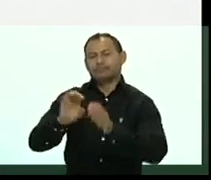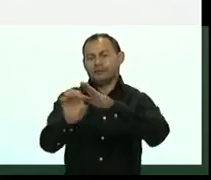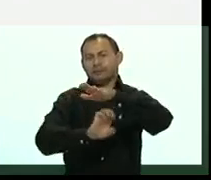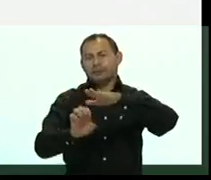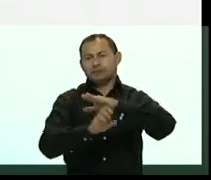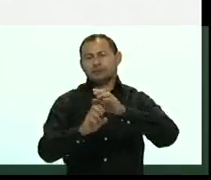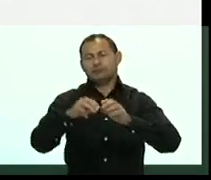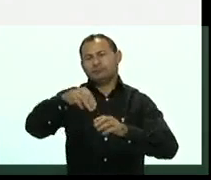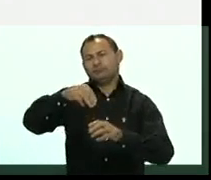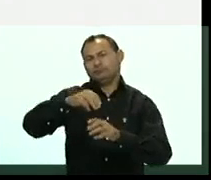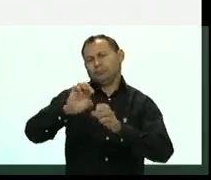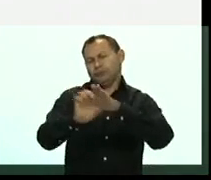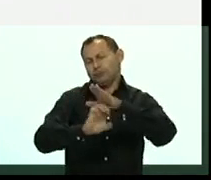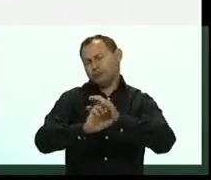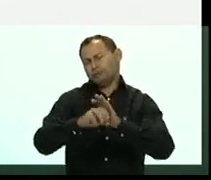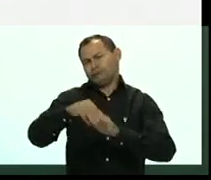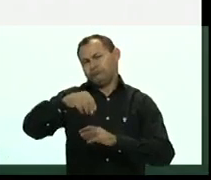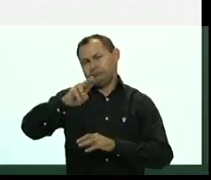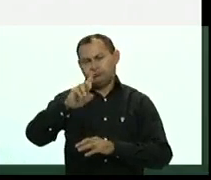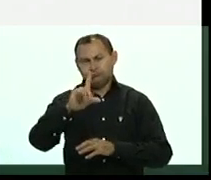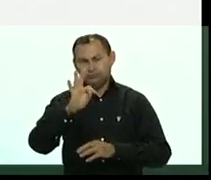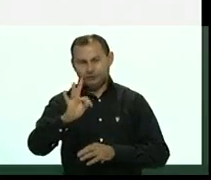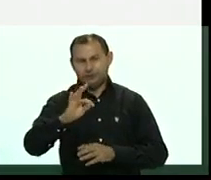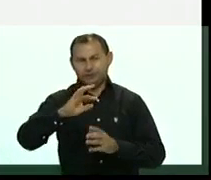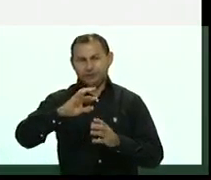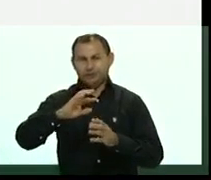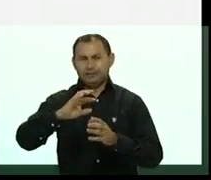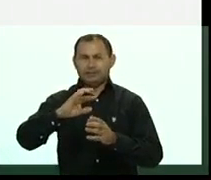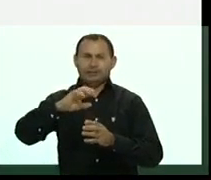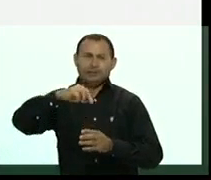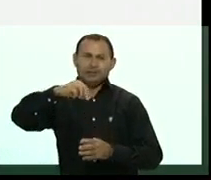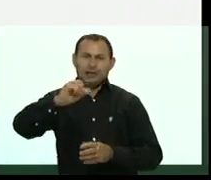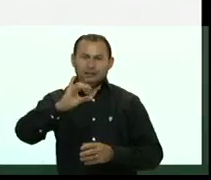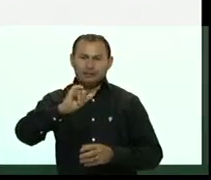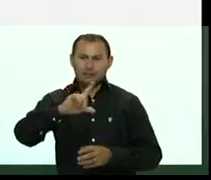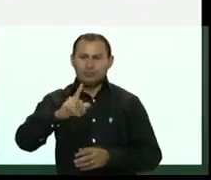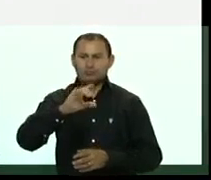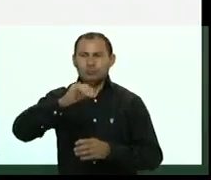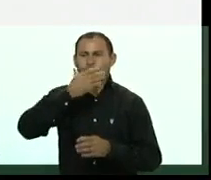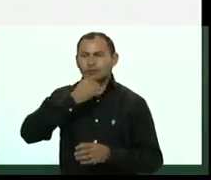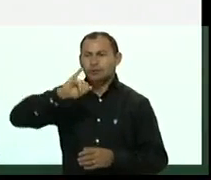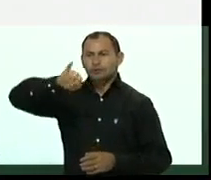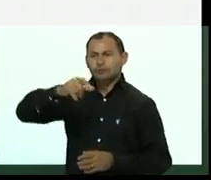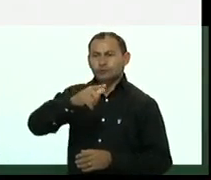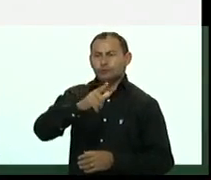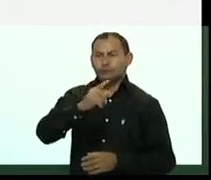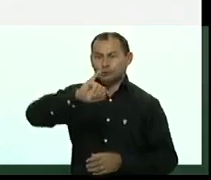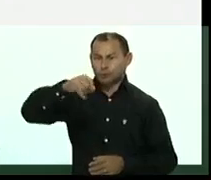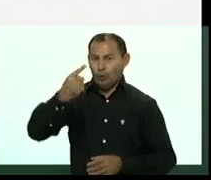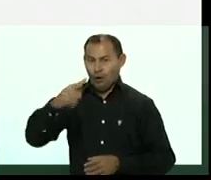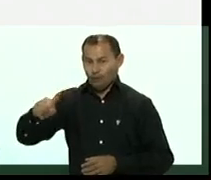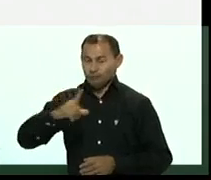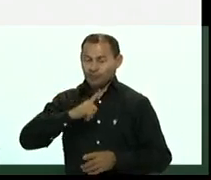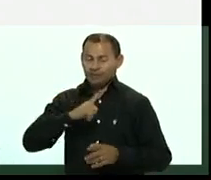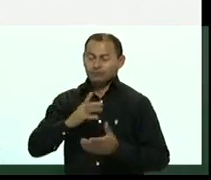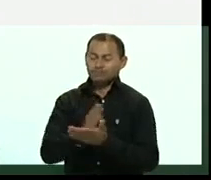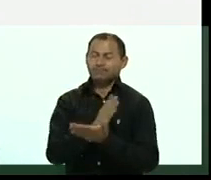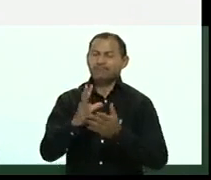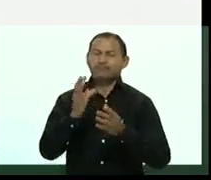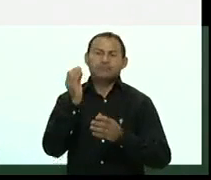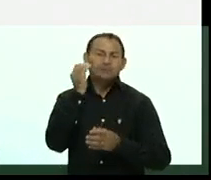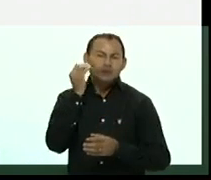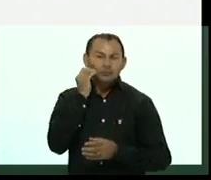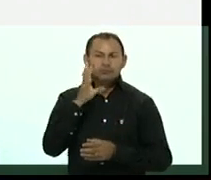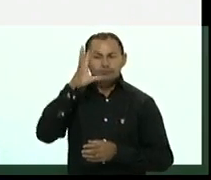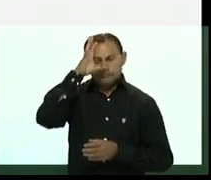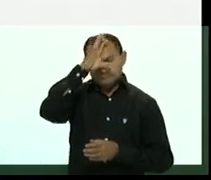empresa multinacional e ele vai trabalhar como estagiário. Então, o João aí, ele vai ter alguns testes em que ele vai ter que demonstrar que ele